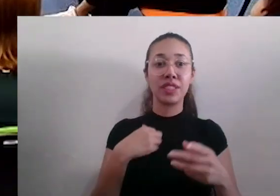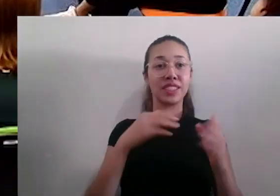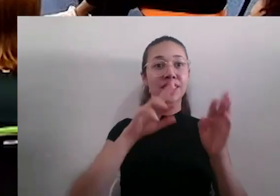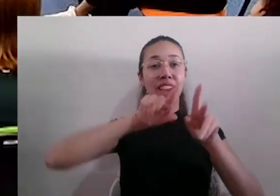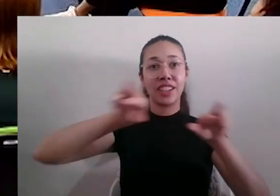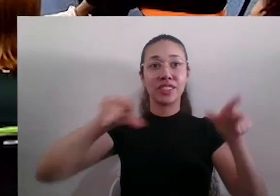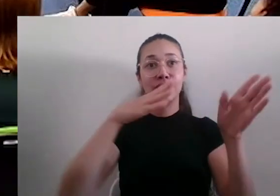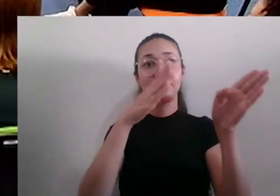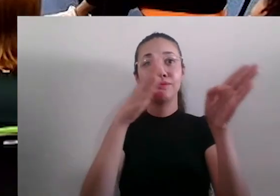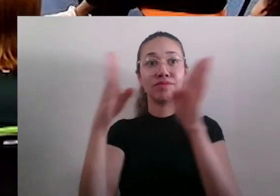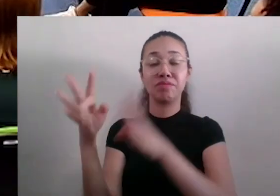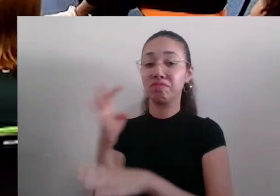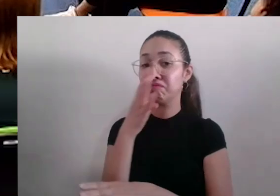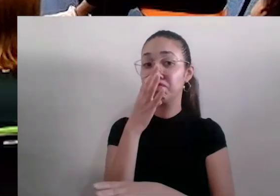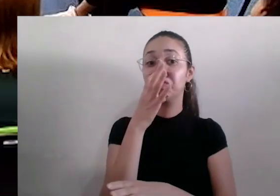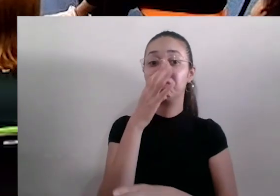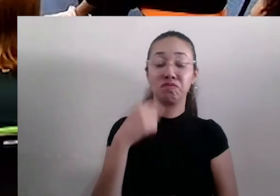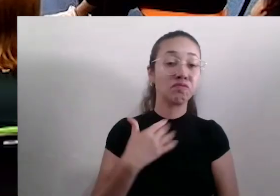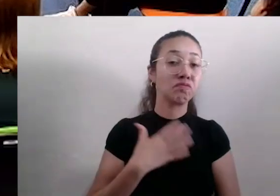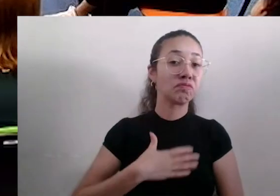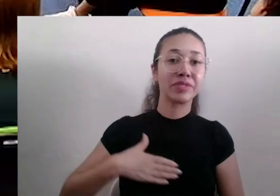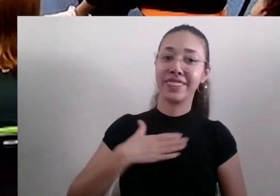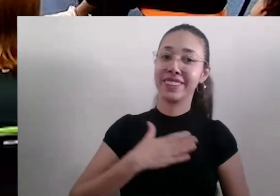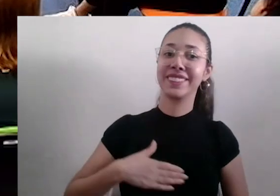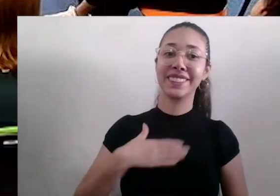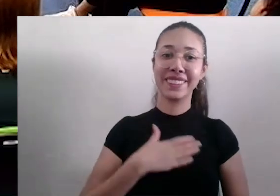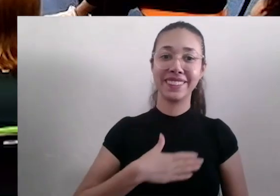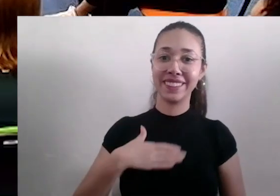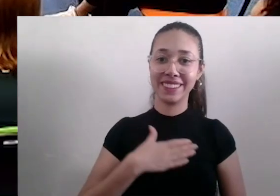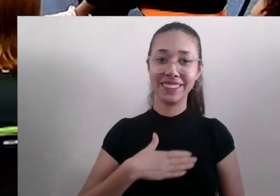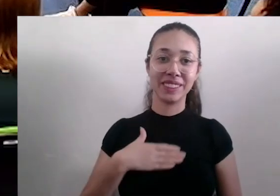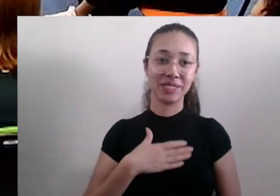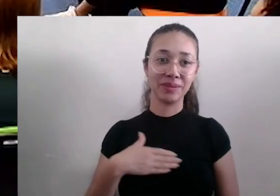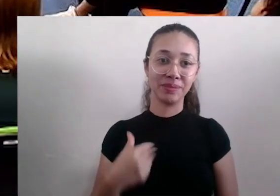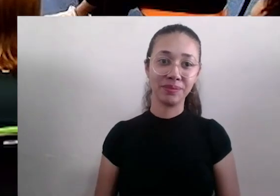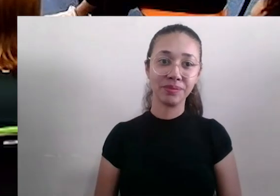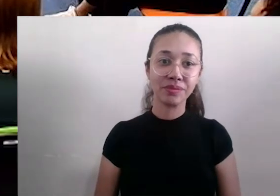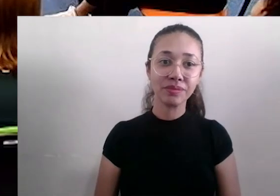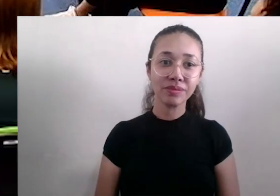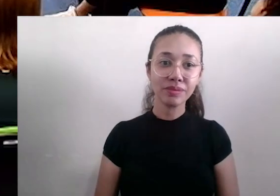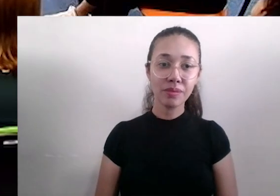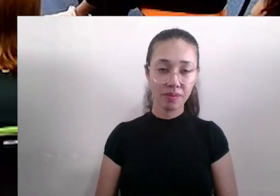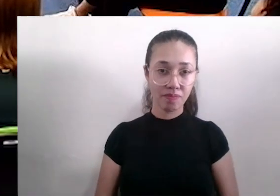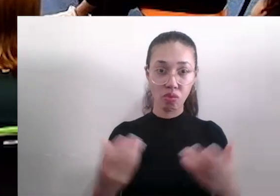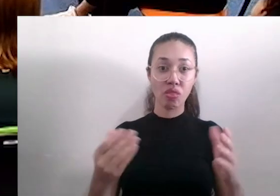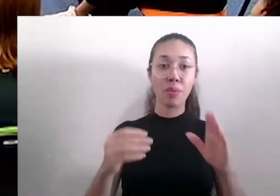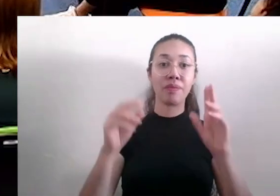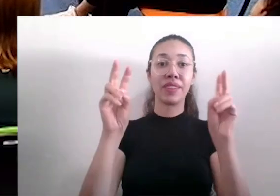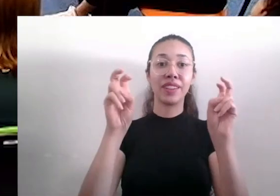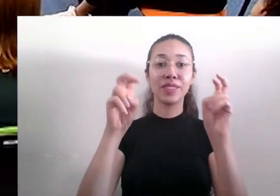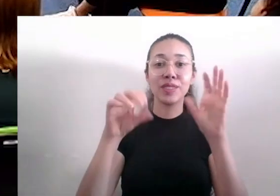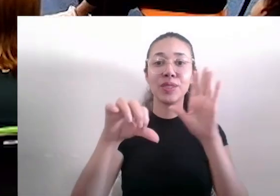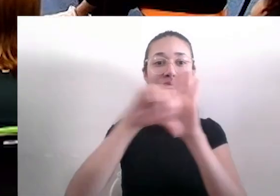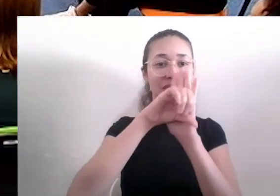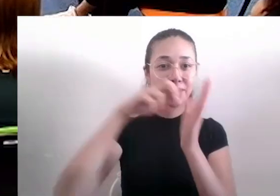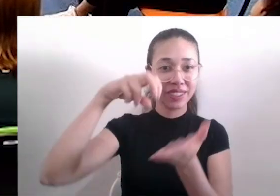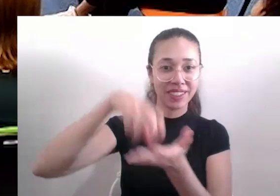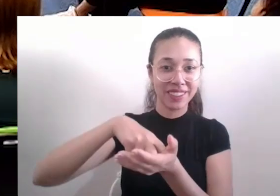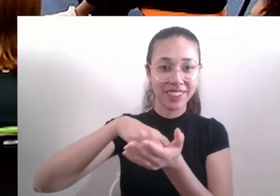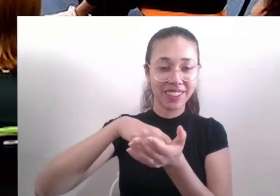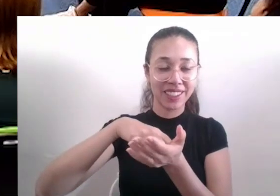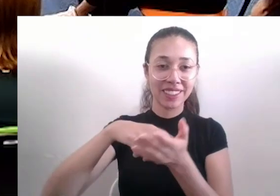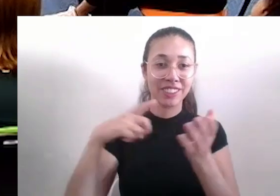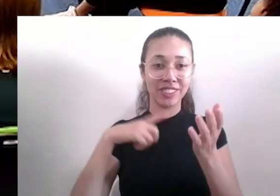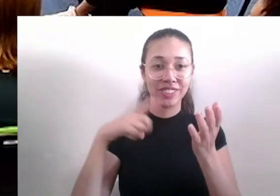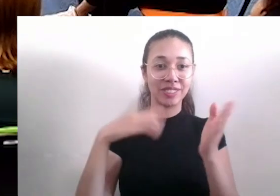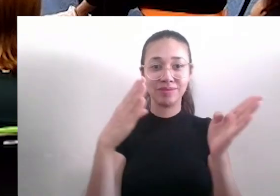gosto demais né do crime castigo né que aquela que fica eando e o champinha né que aí